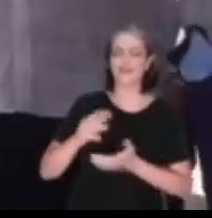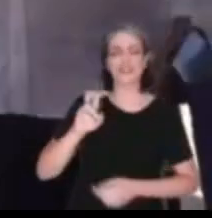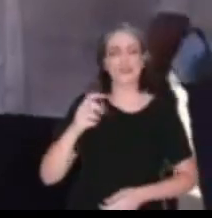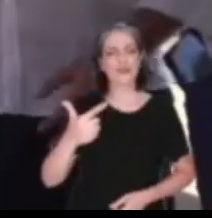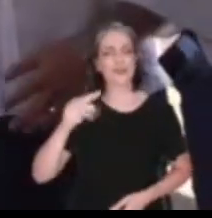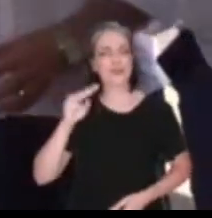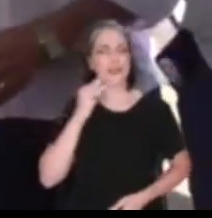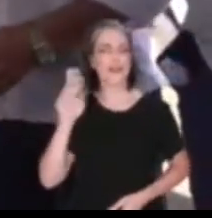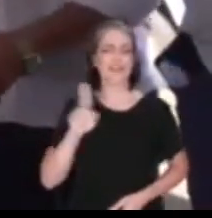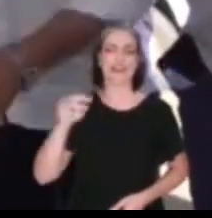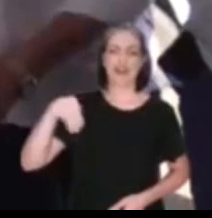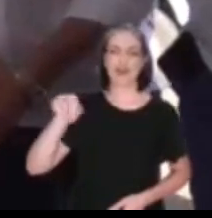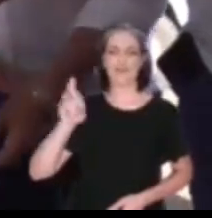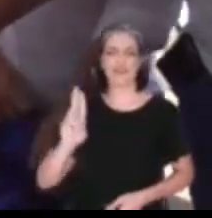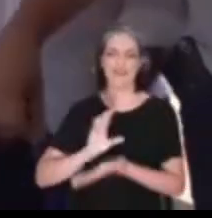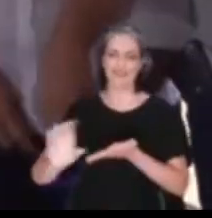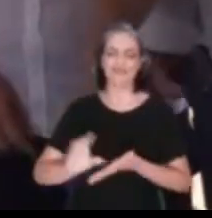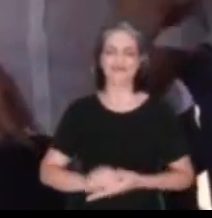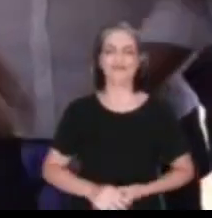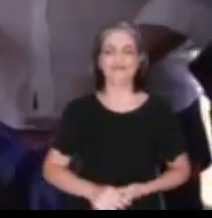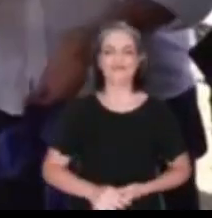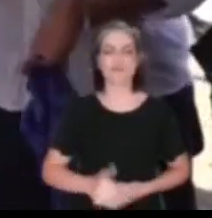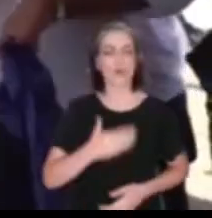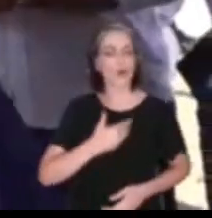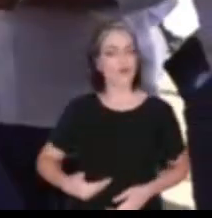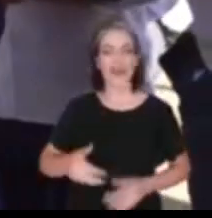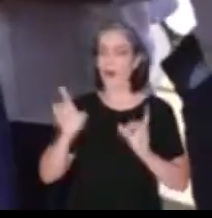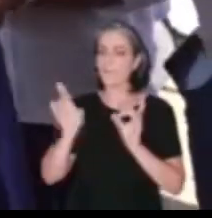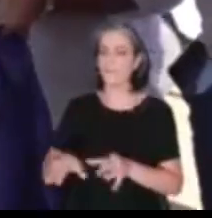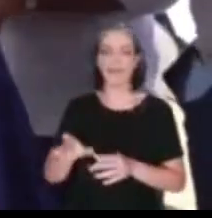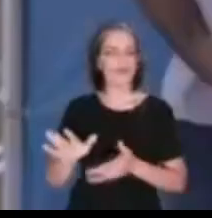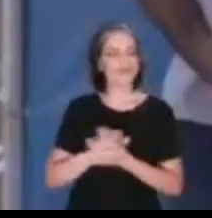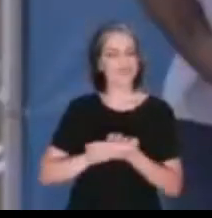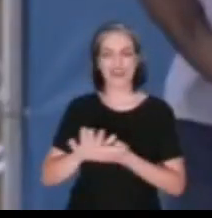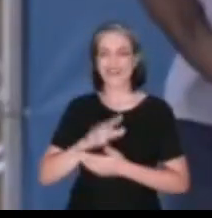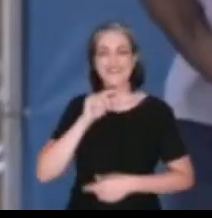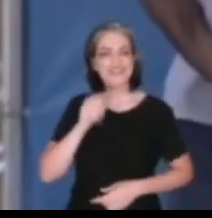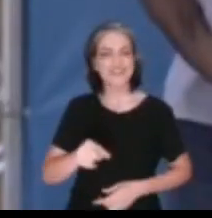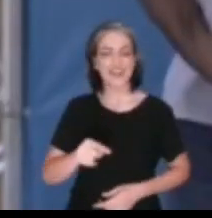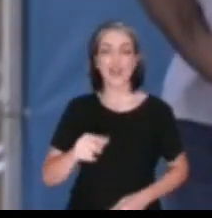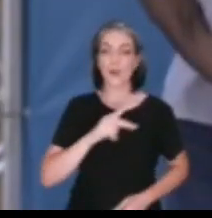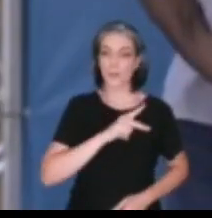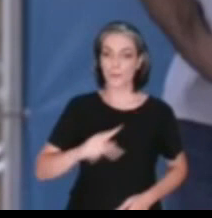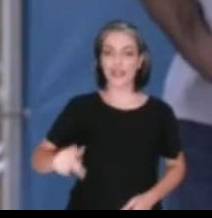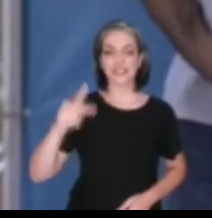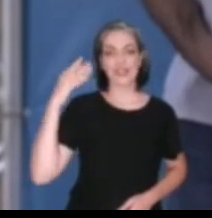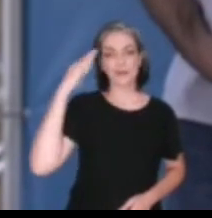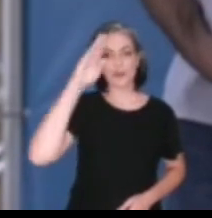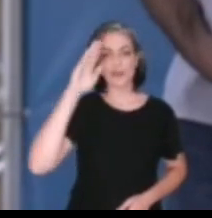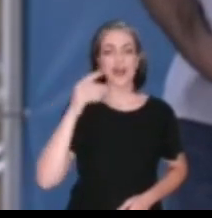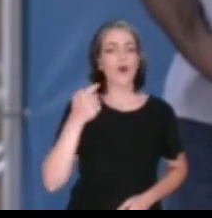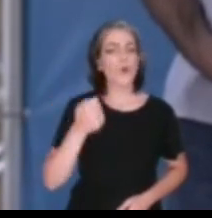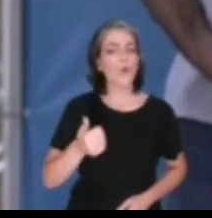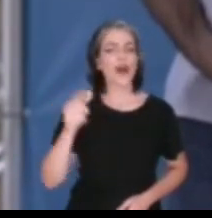foram investidos pelo MDR. Este governo não deixa ninguém para trás. O presidente Bolsonaro, praticamente todos os